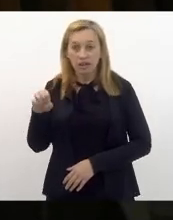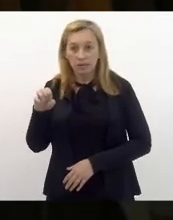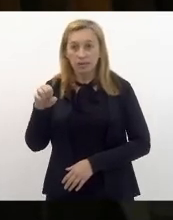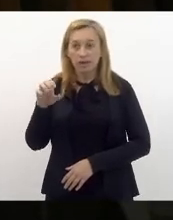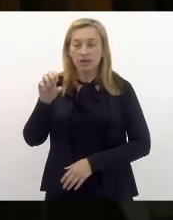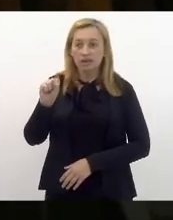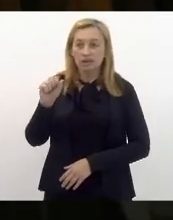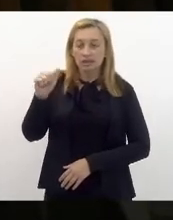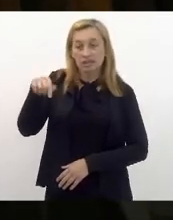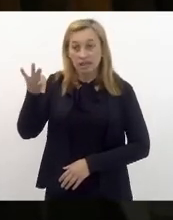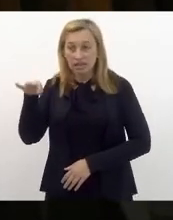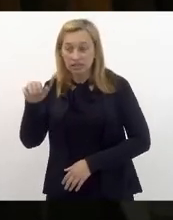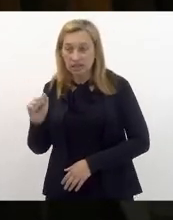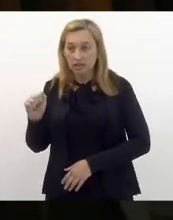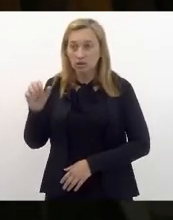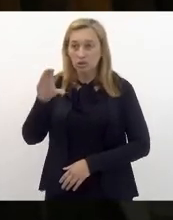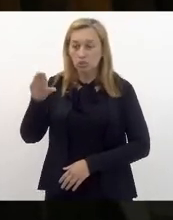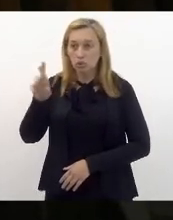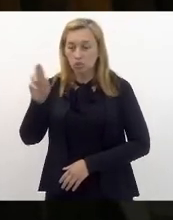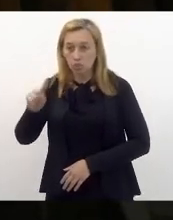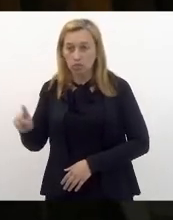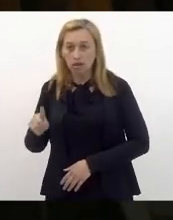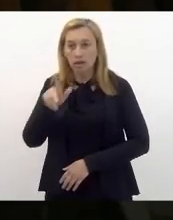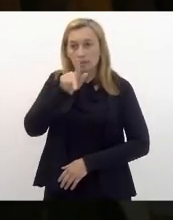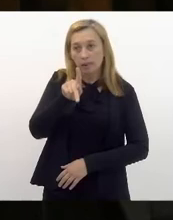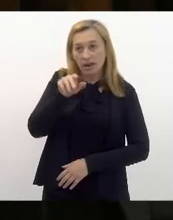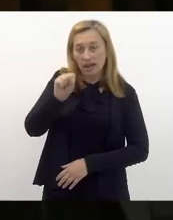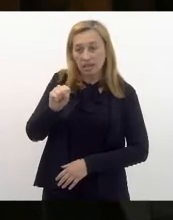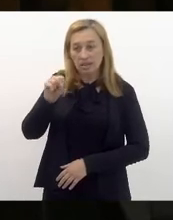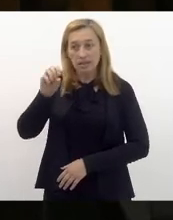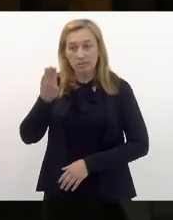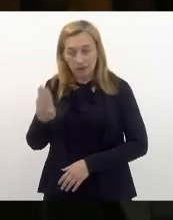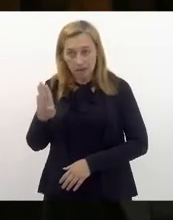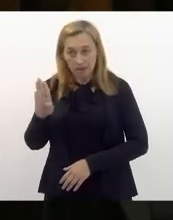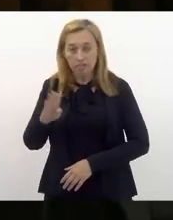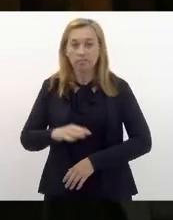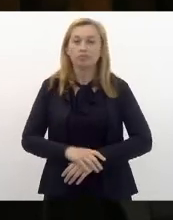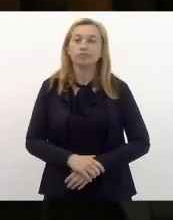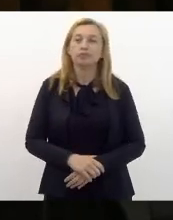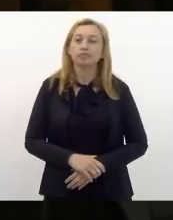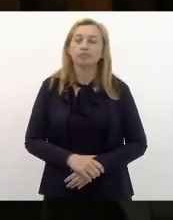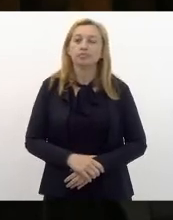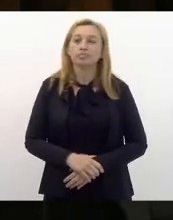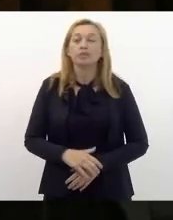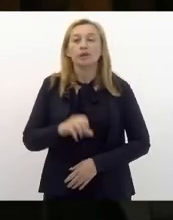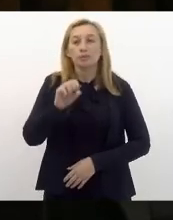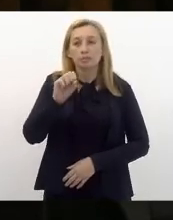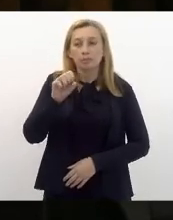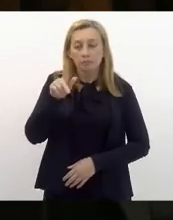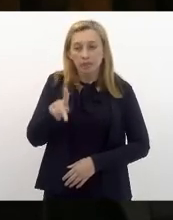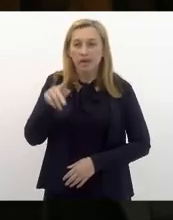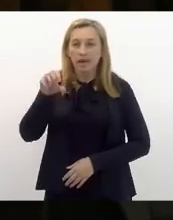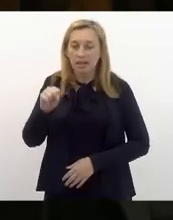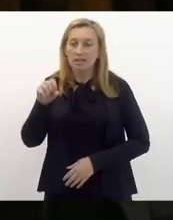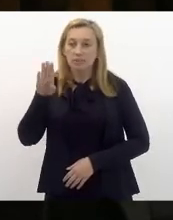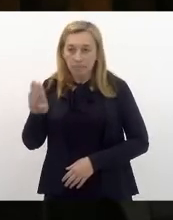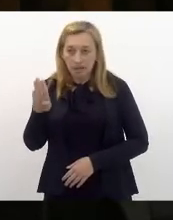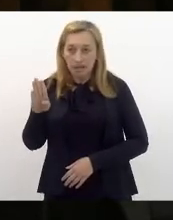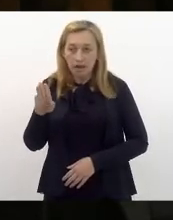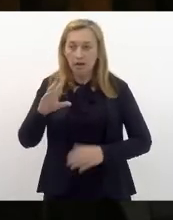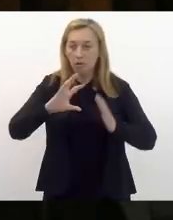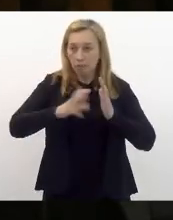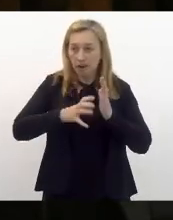Santa Cruz pelo PSD que a passa apesar do PSD ser um